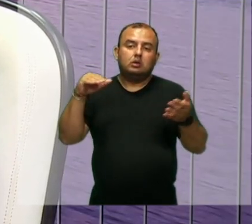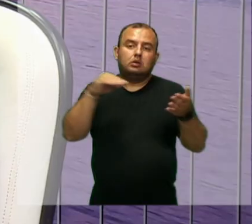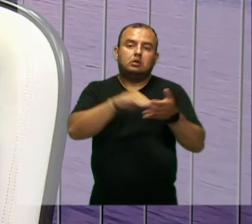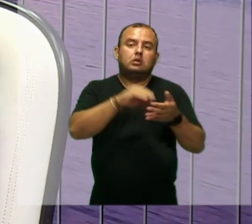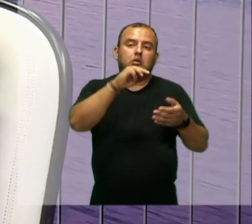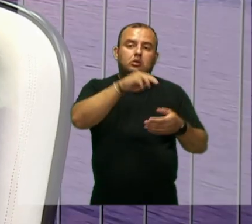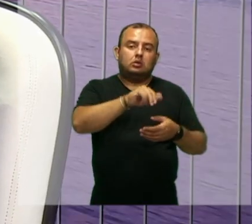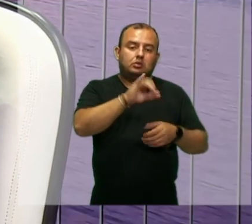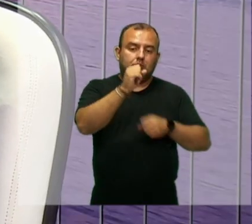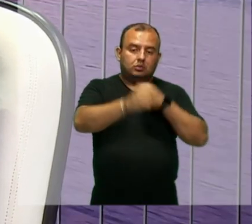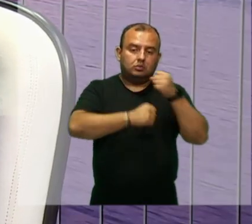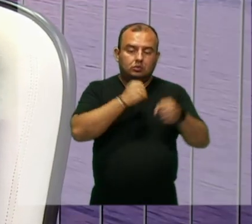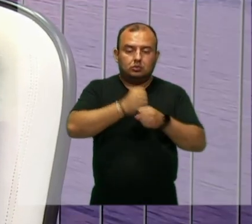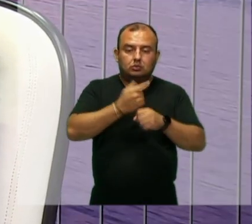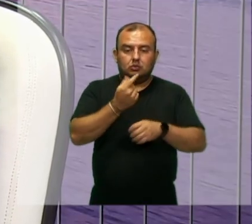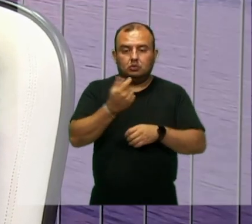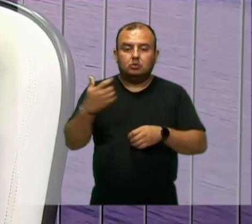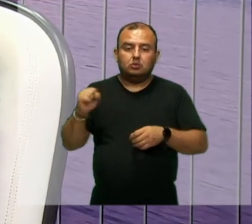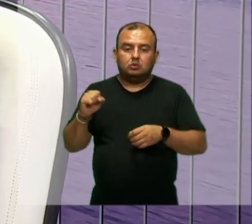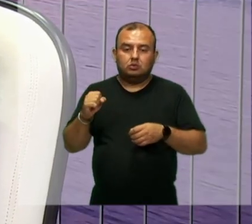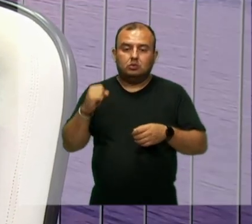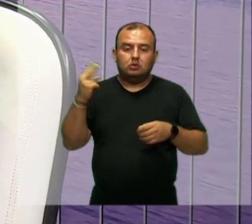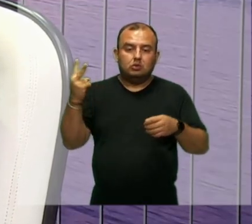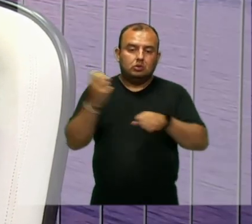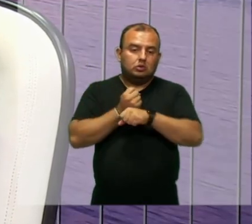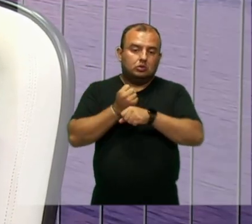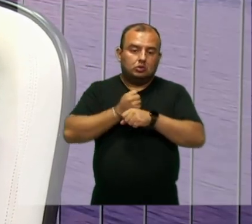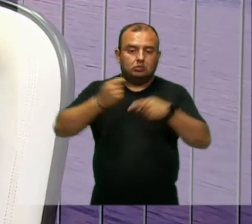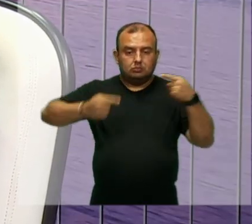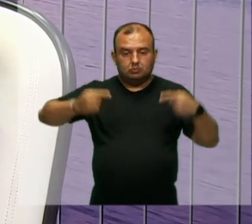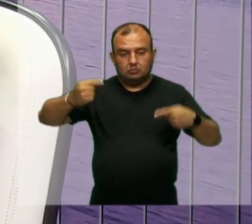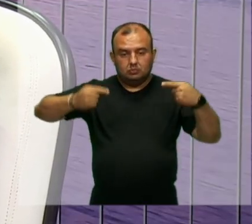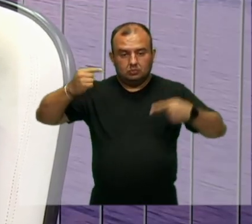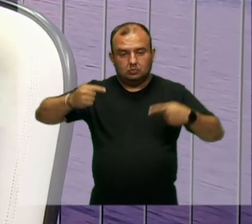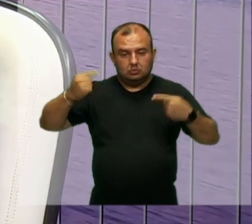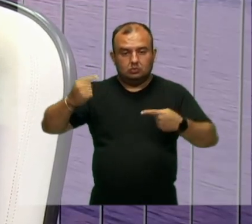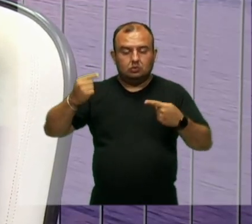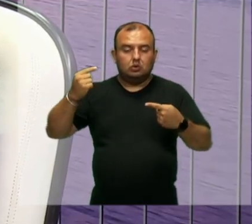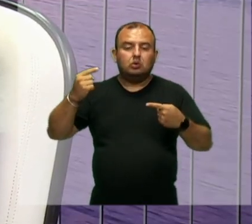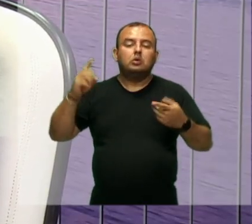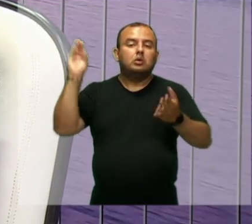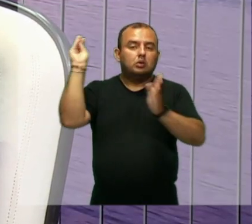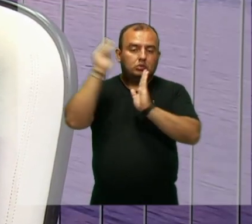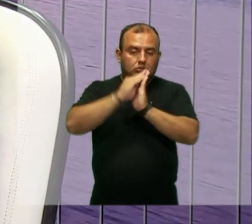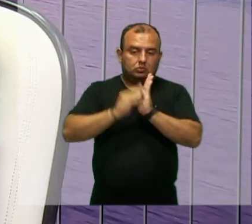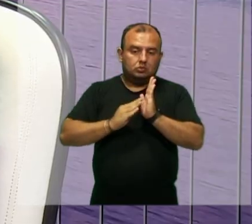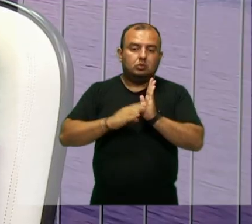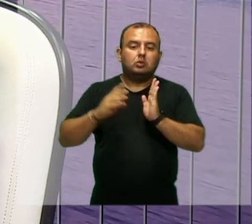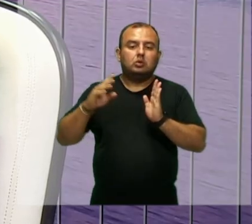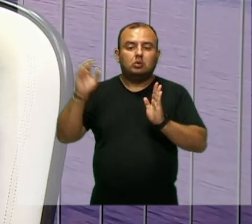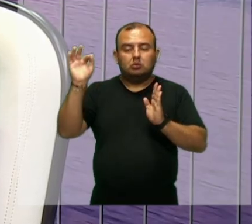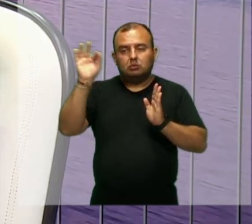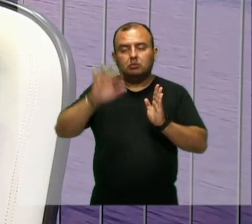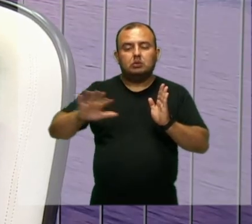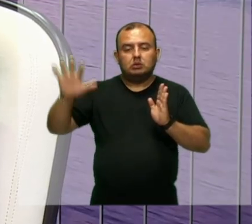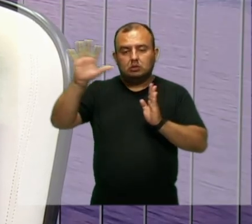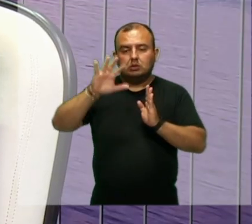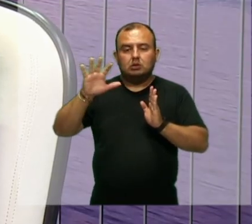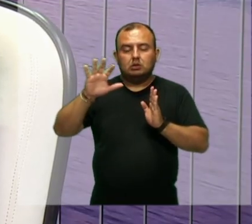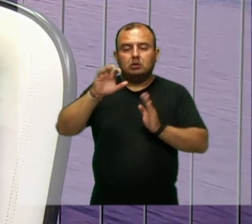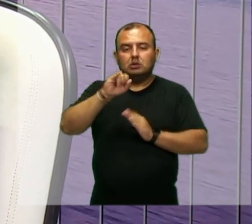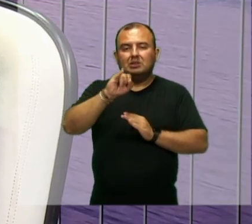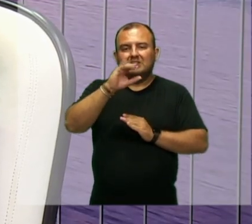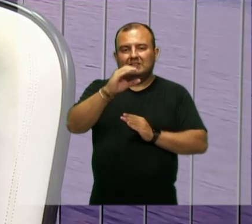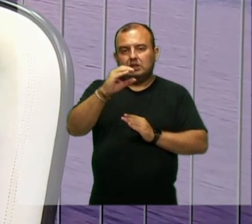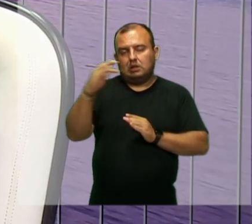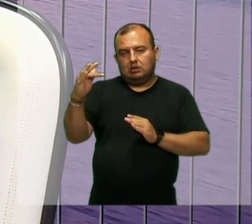de 2028, vai ter uma janela de 2 anos. Todas as competições homologadas pela Confederação Internacional de Canoagem, a ICF, ela